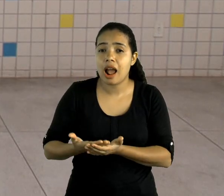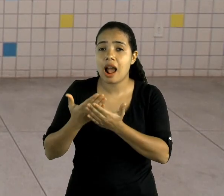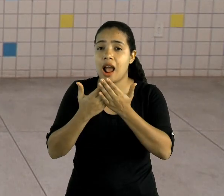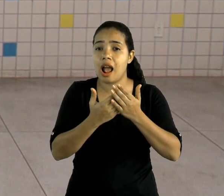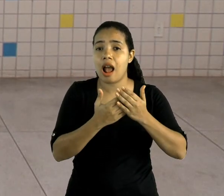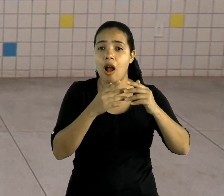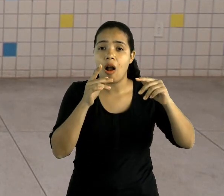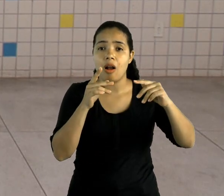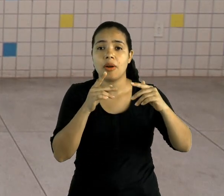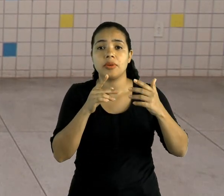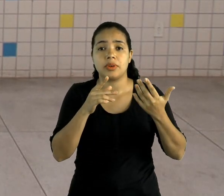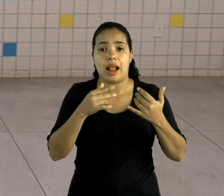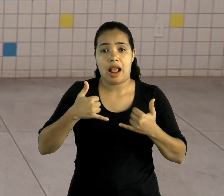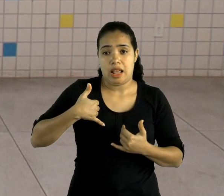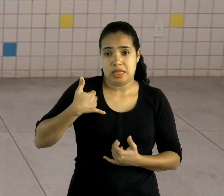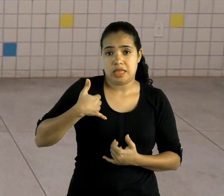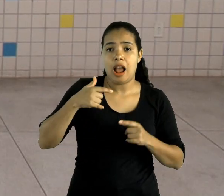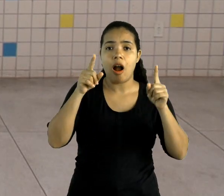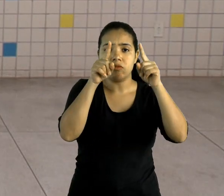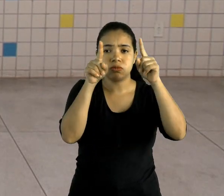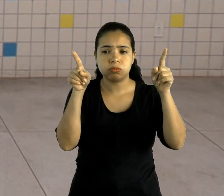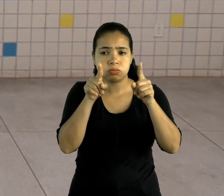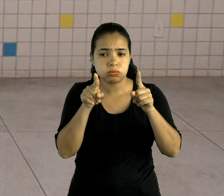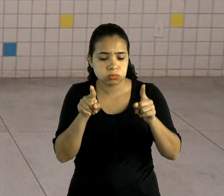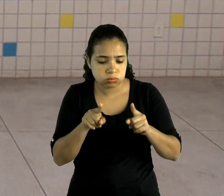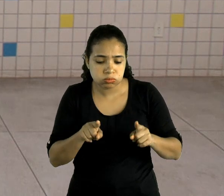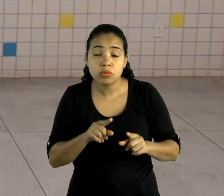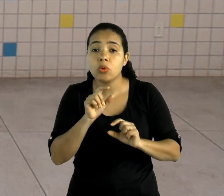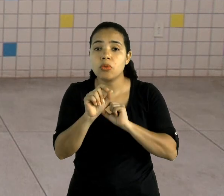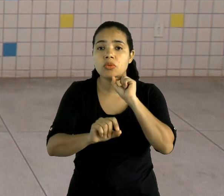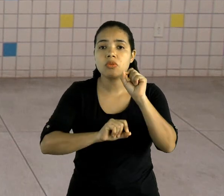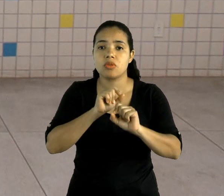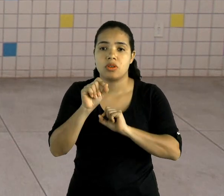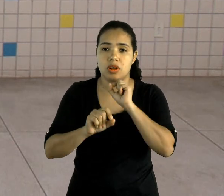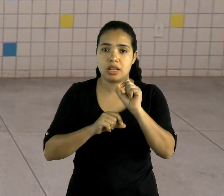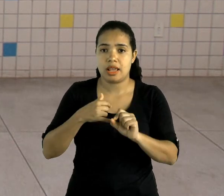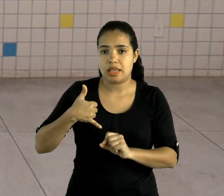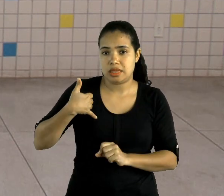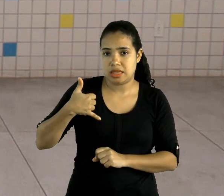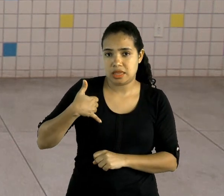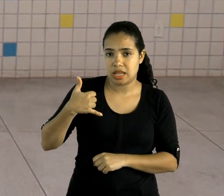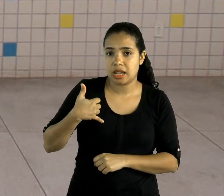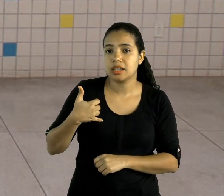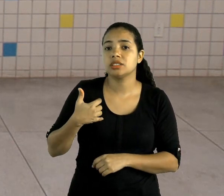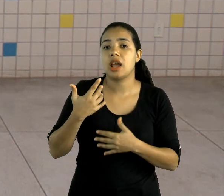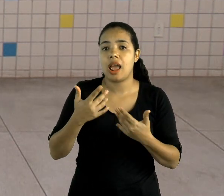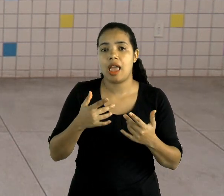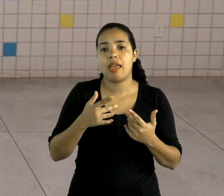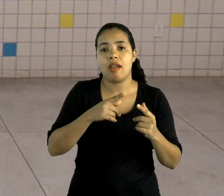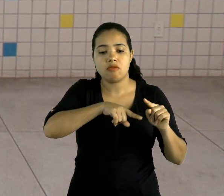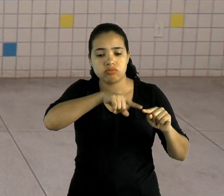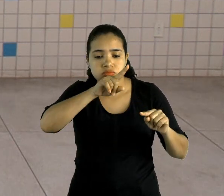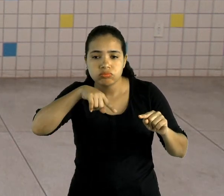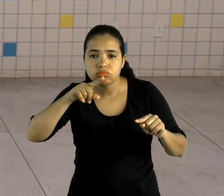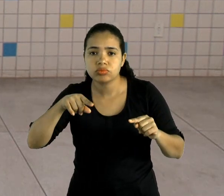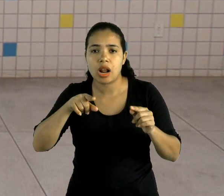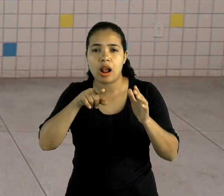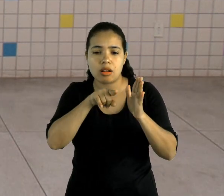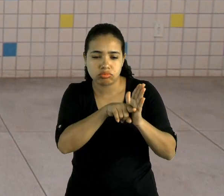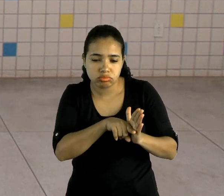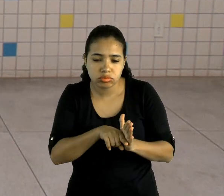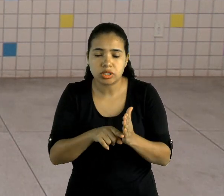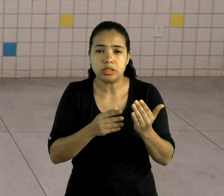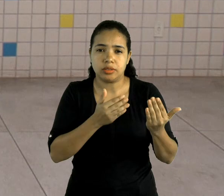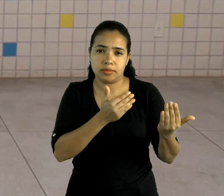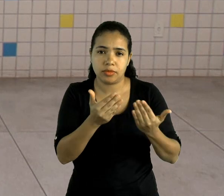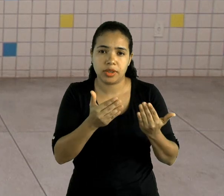pirâmide etária. O que é uma pirâmide etária? Uma pirâmide etária é um gráfico que permite analisar a